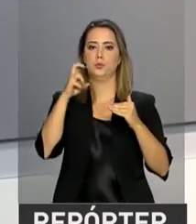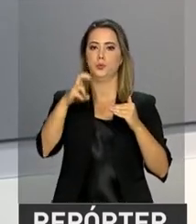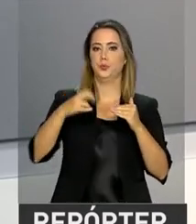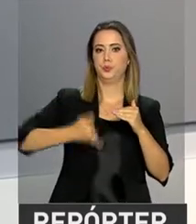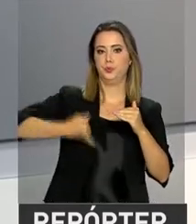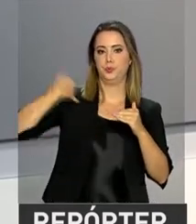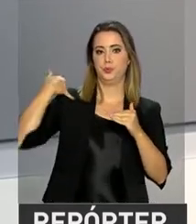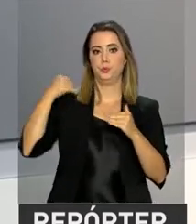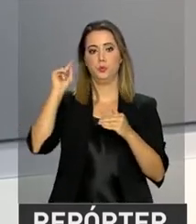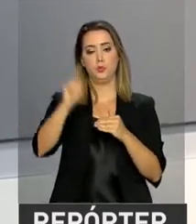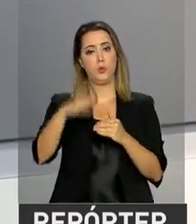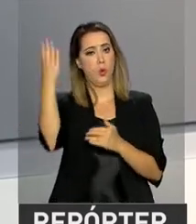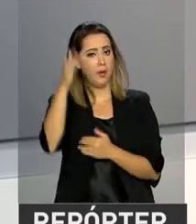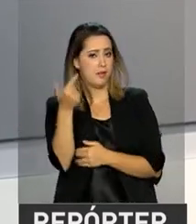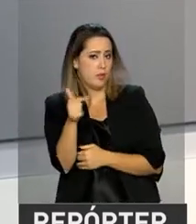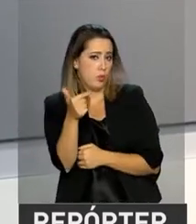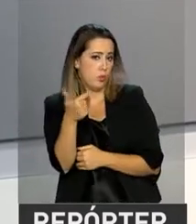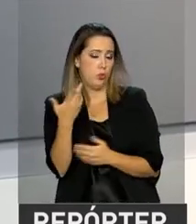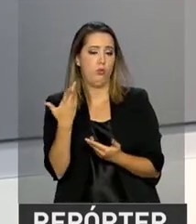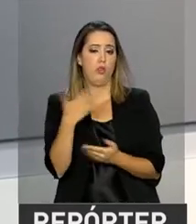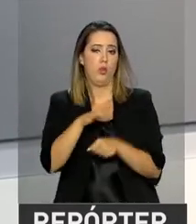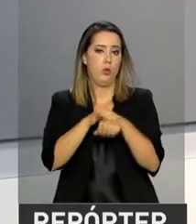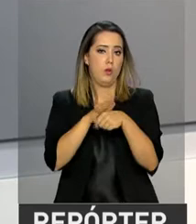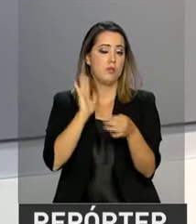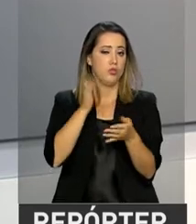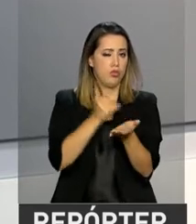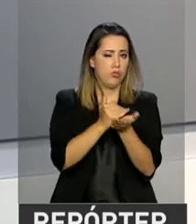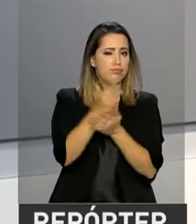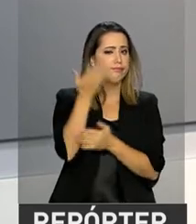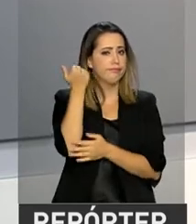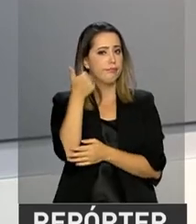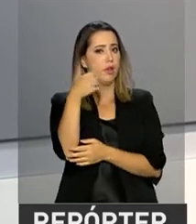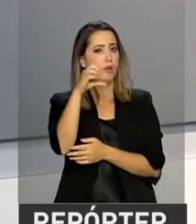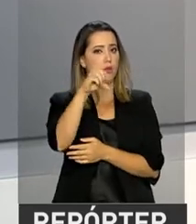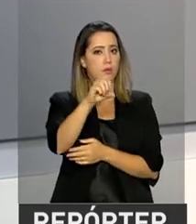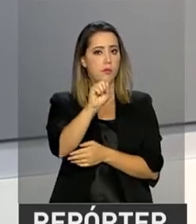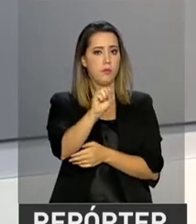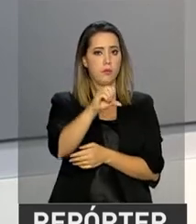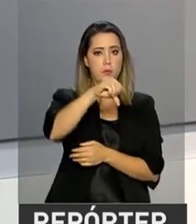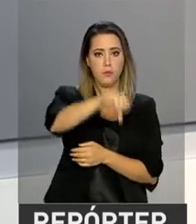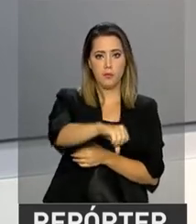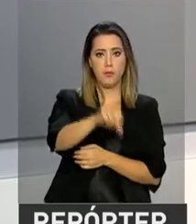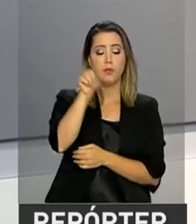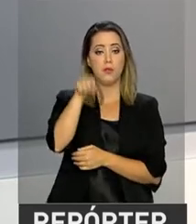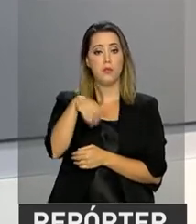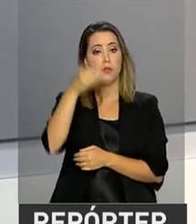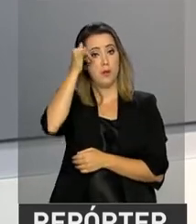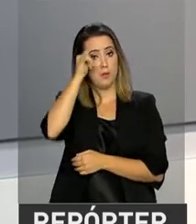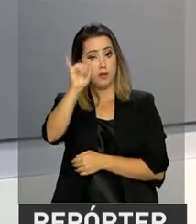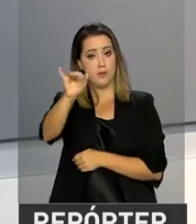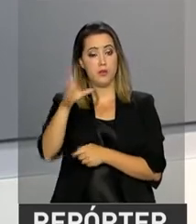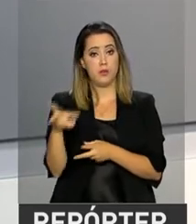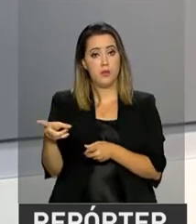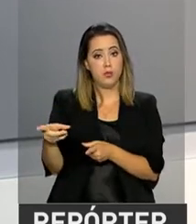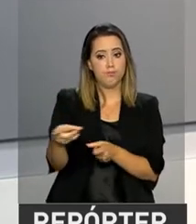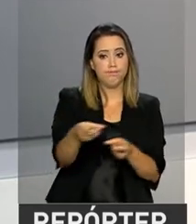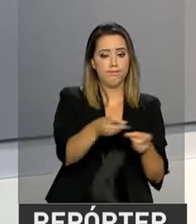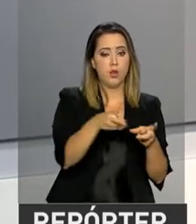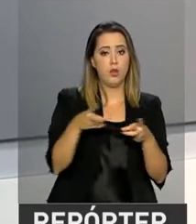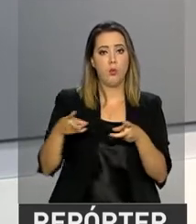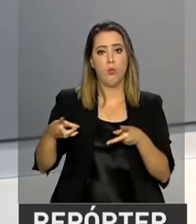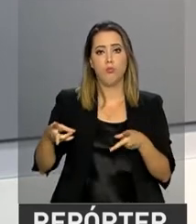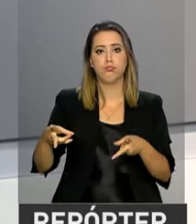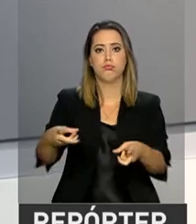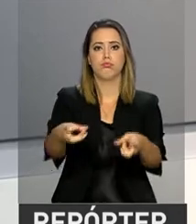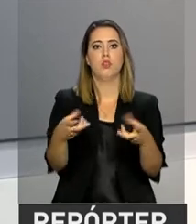5 anos de idade. O Brasil não tem registro da doença desde 1989. E para evitar que o vírus retorne ao país,